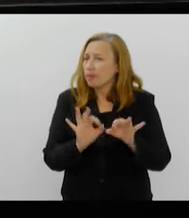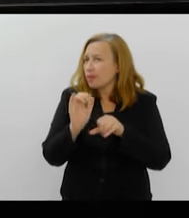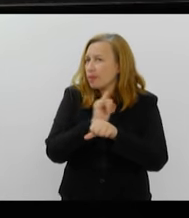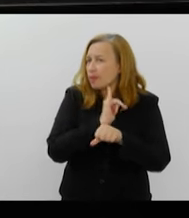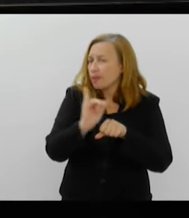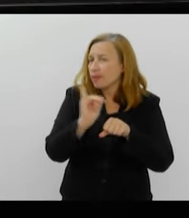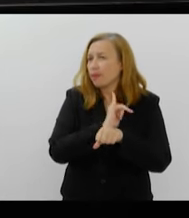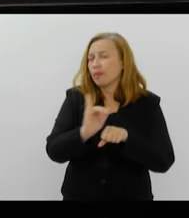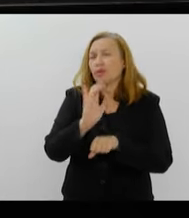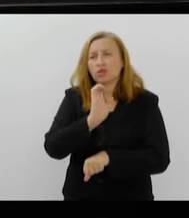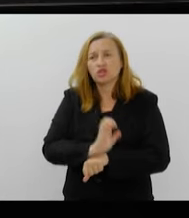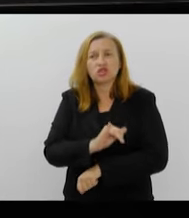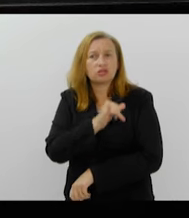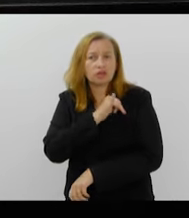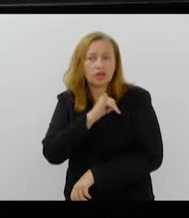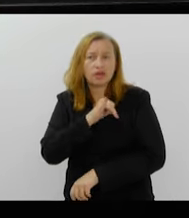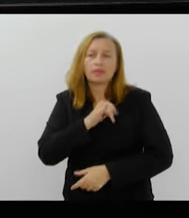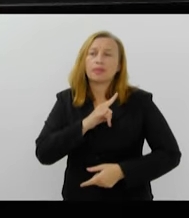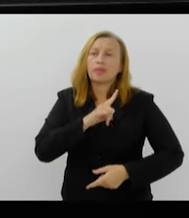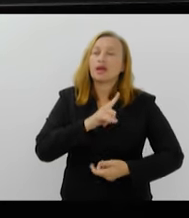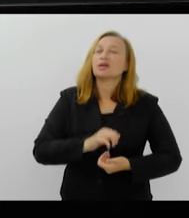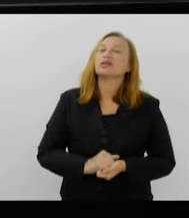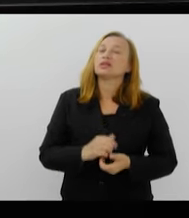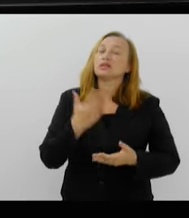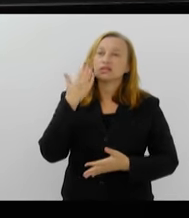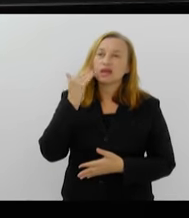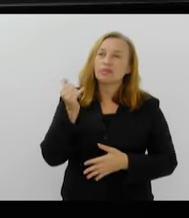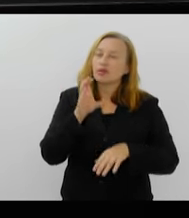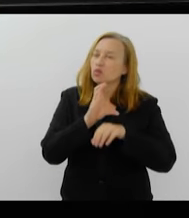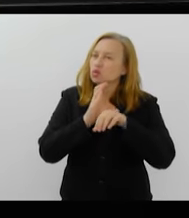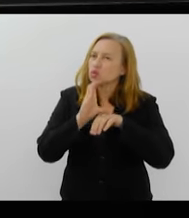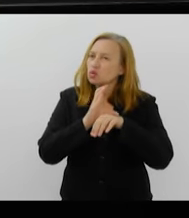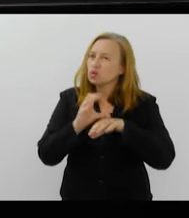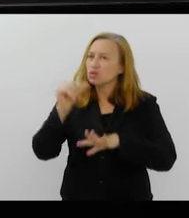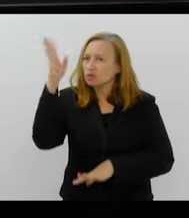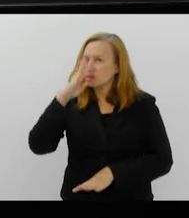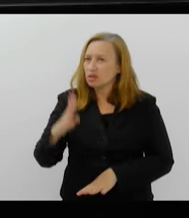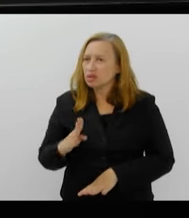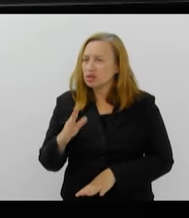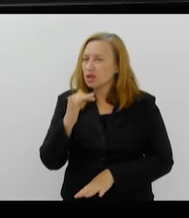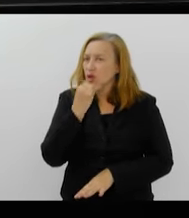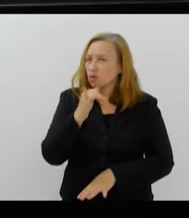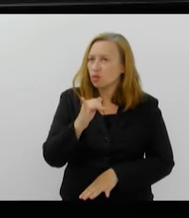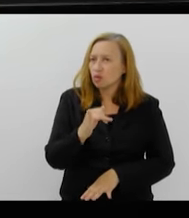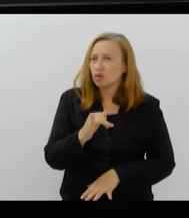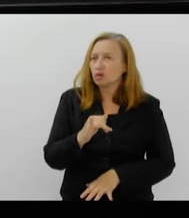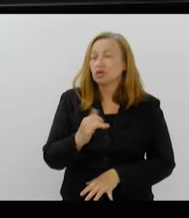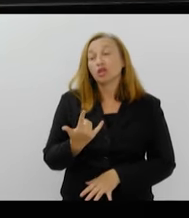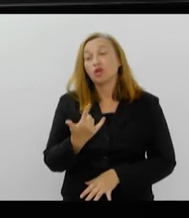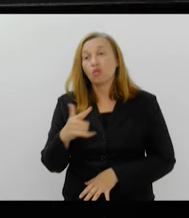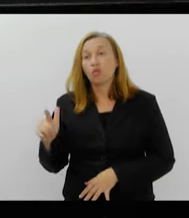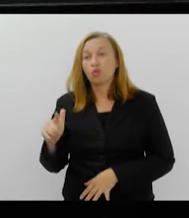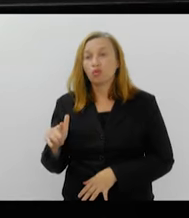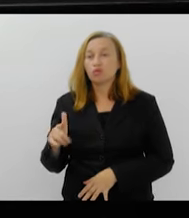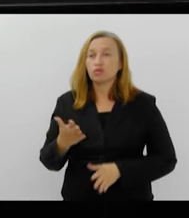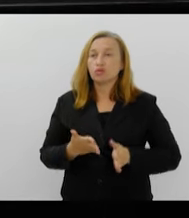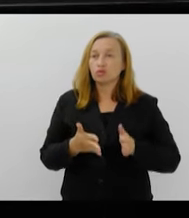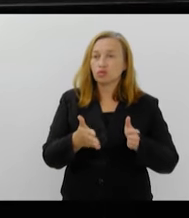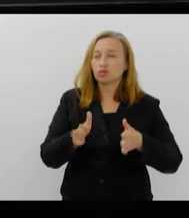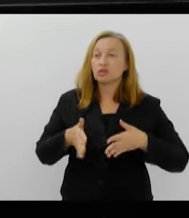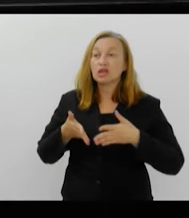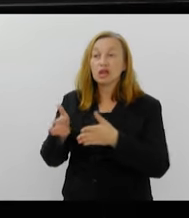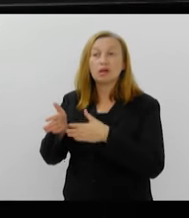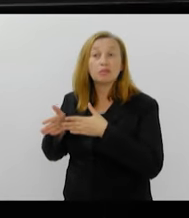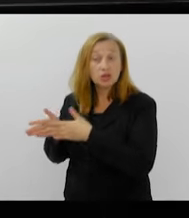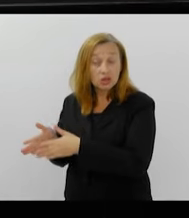dispõe, sabendo-se que as constituições brasileira e fluminense estabelecem outros instrumentos